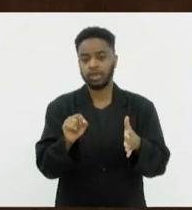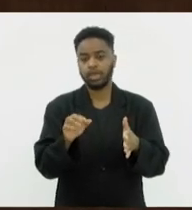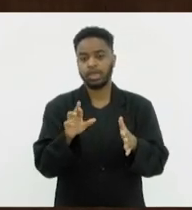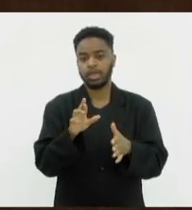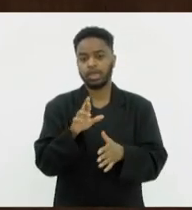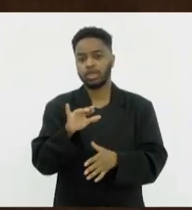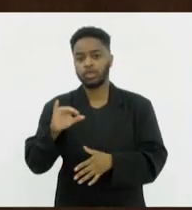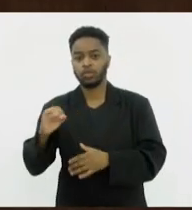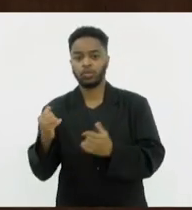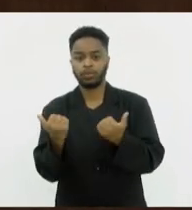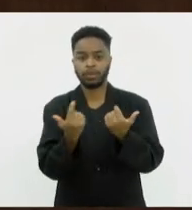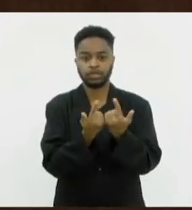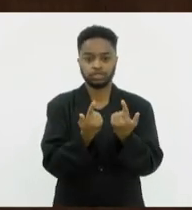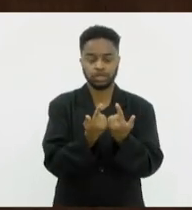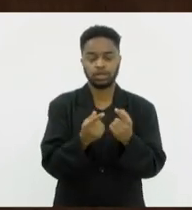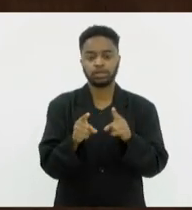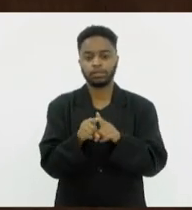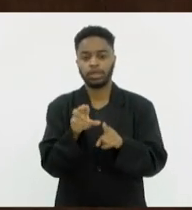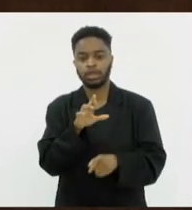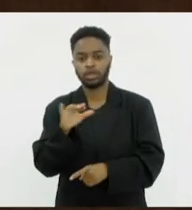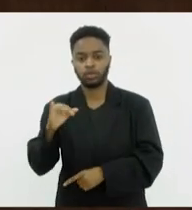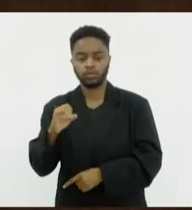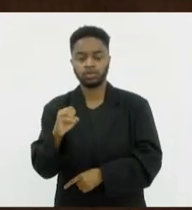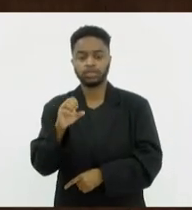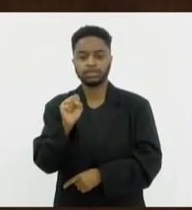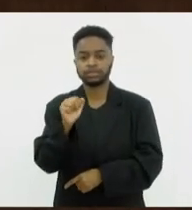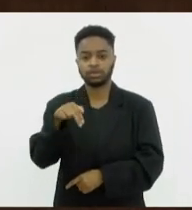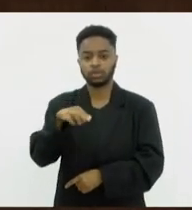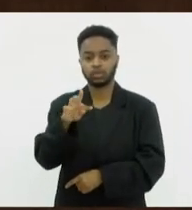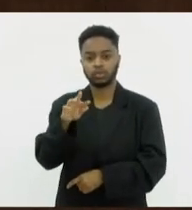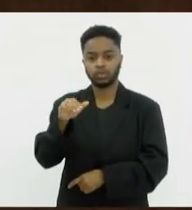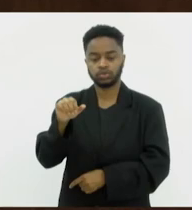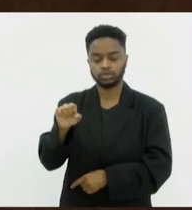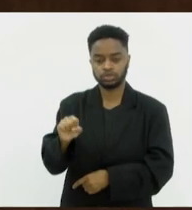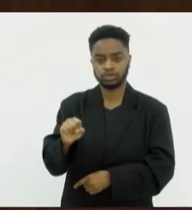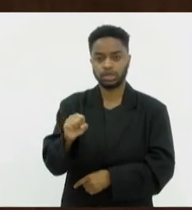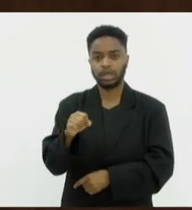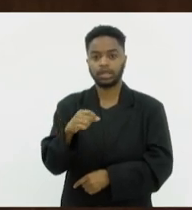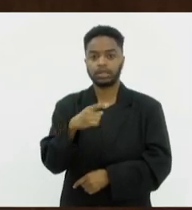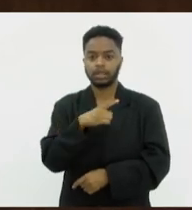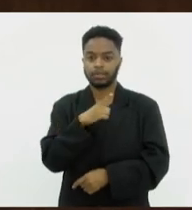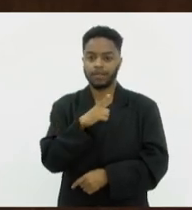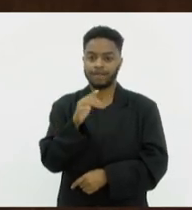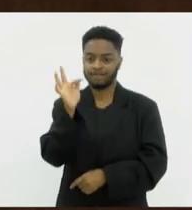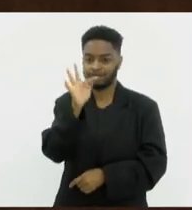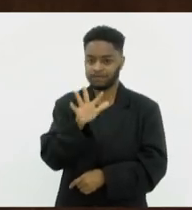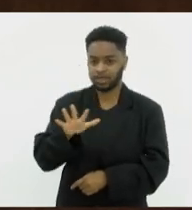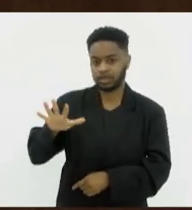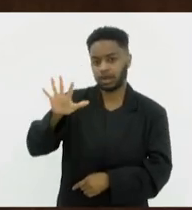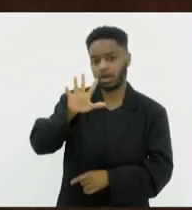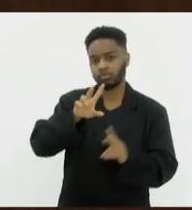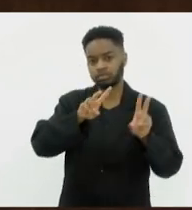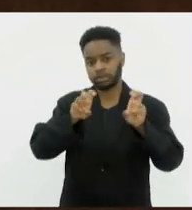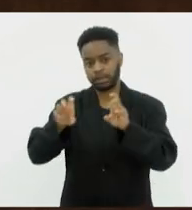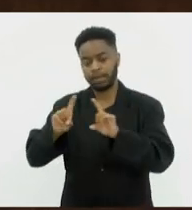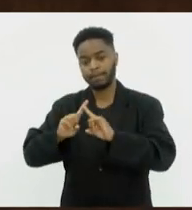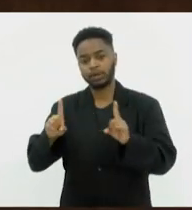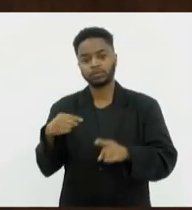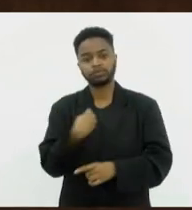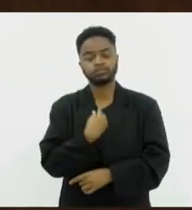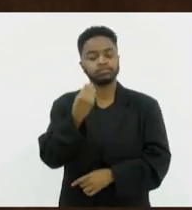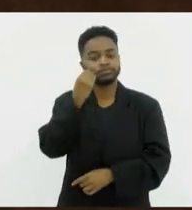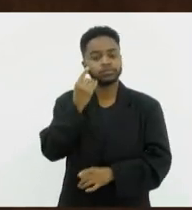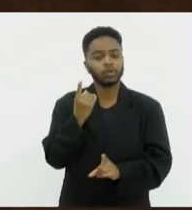Magé, que é a Rio Santos, a se tratar de nível federal, mas a gente está buscando aqui uma